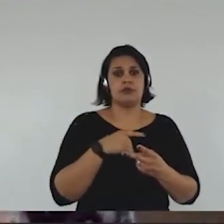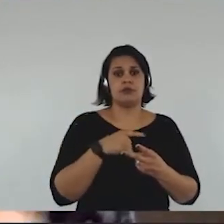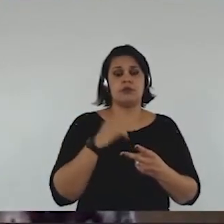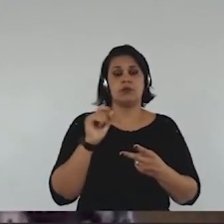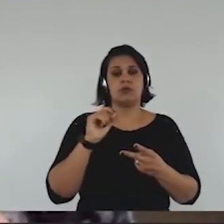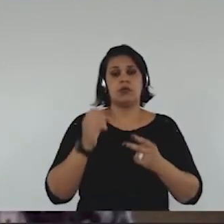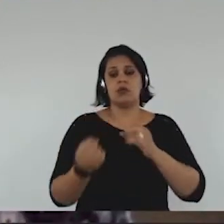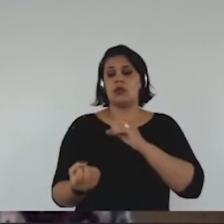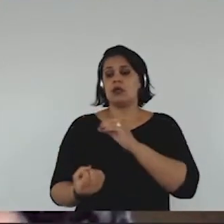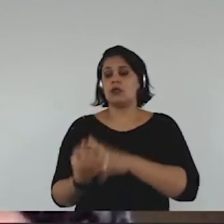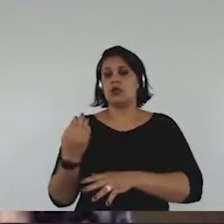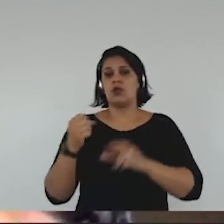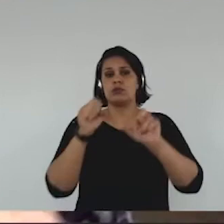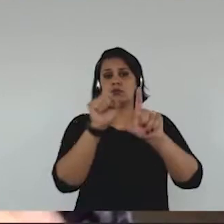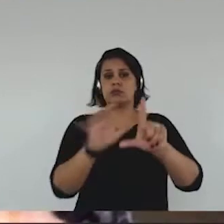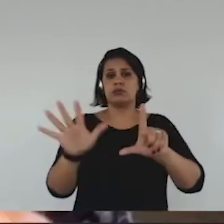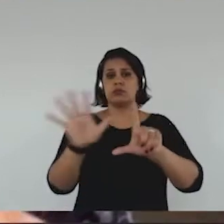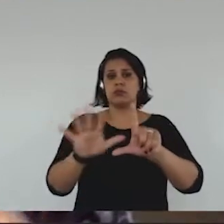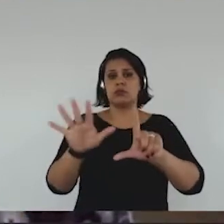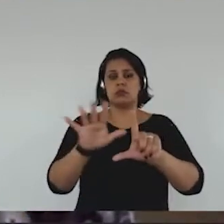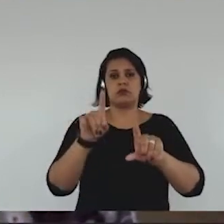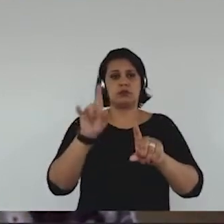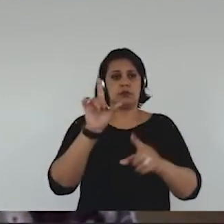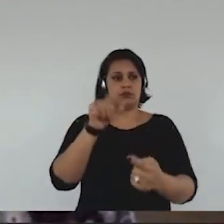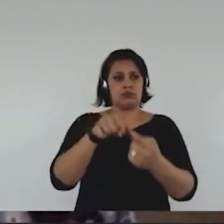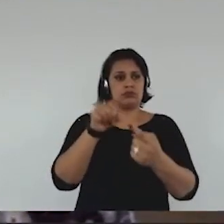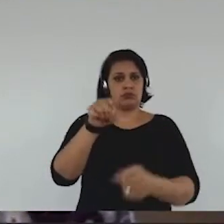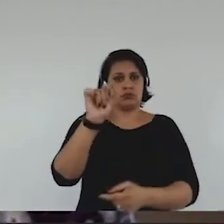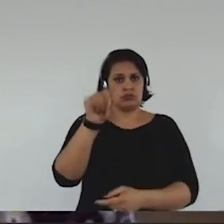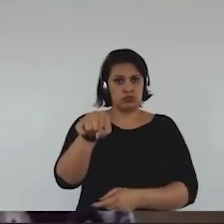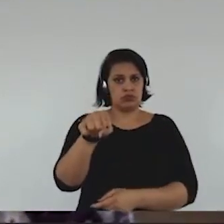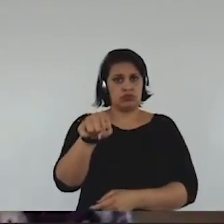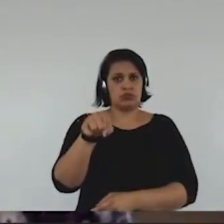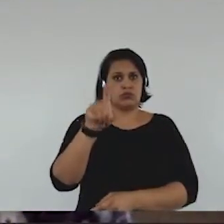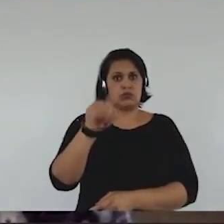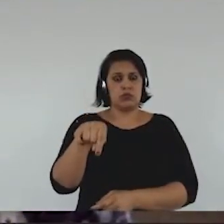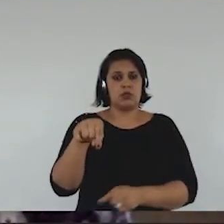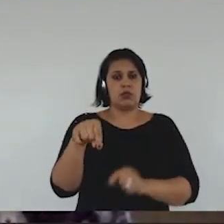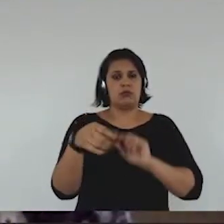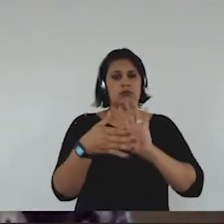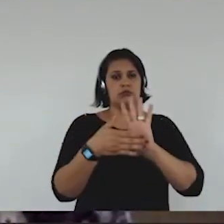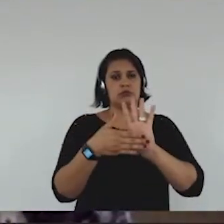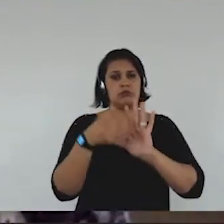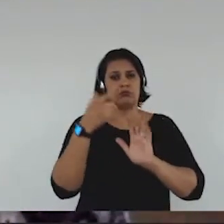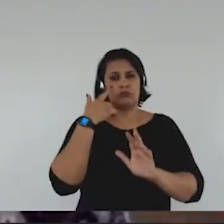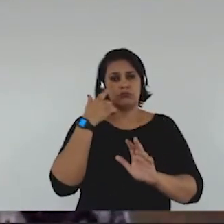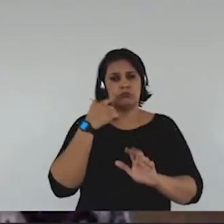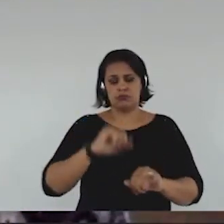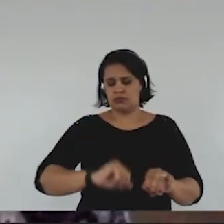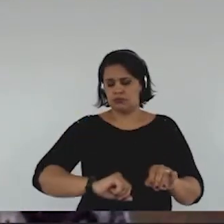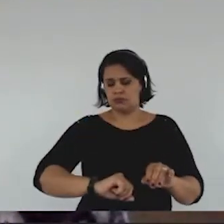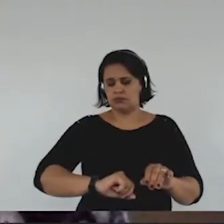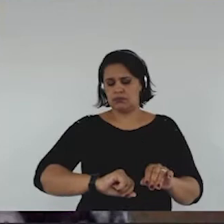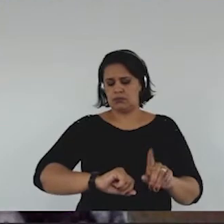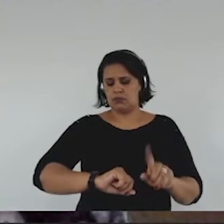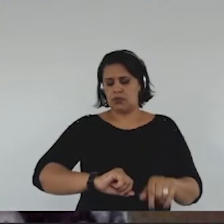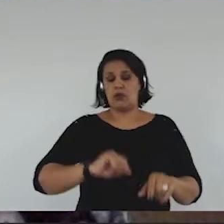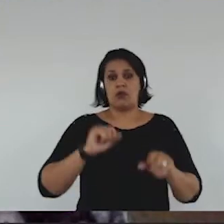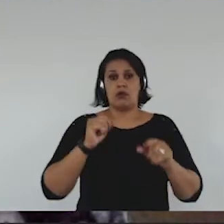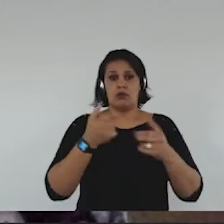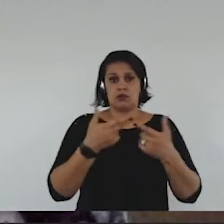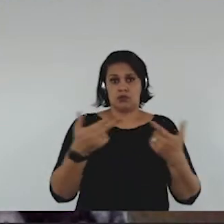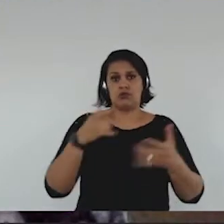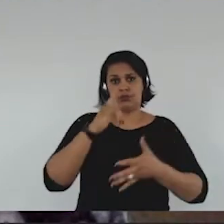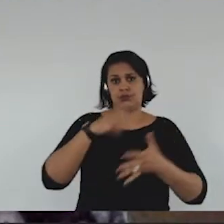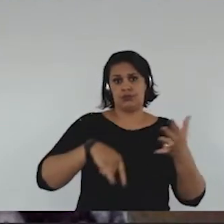havia criado uma plataforma específica para, inclusive, a postagem das petições e